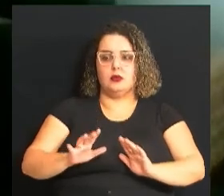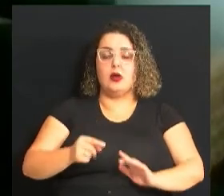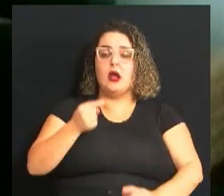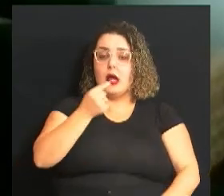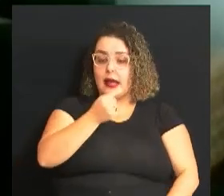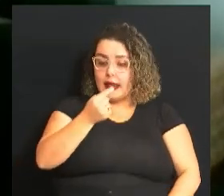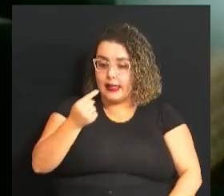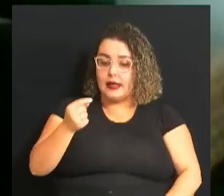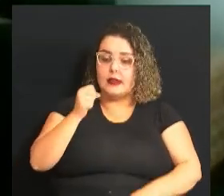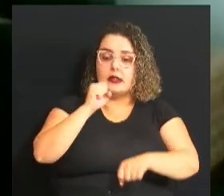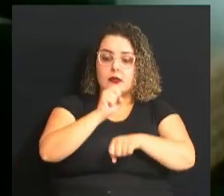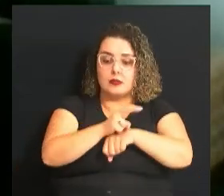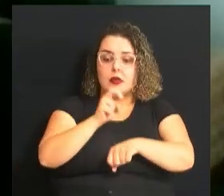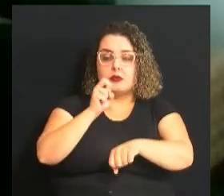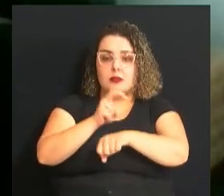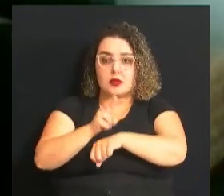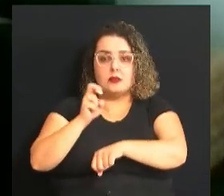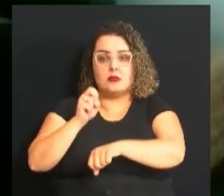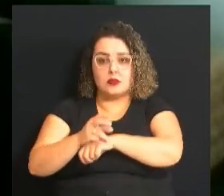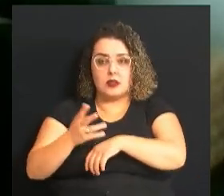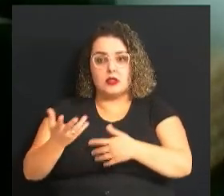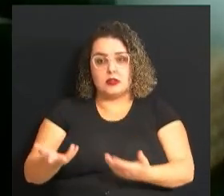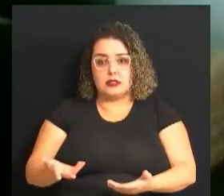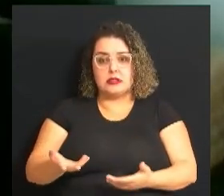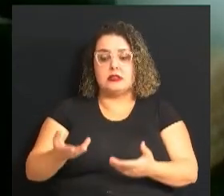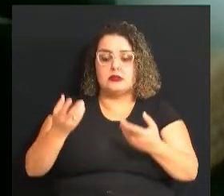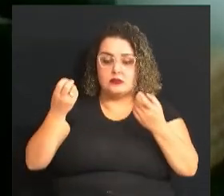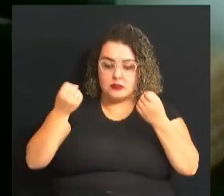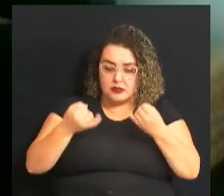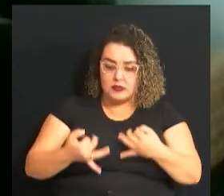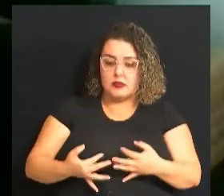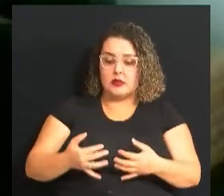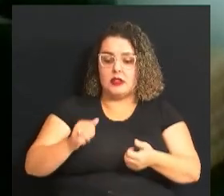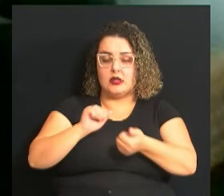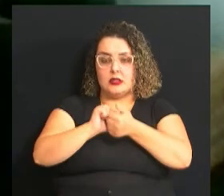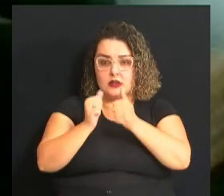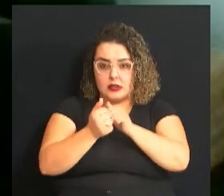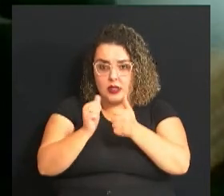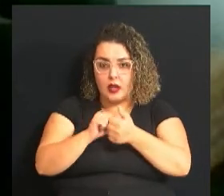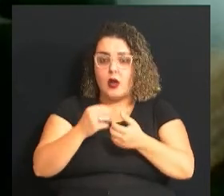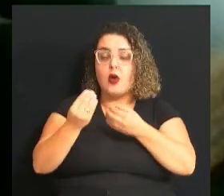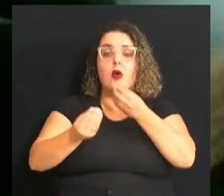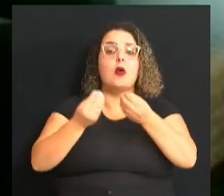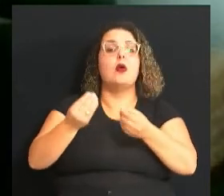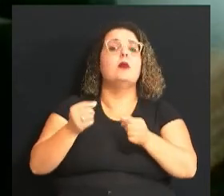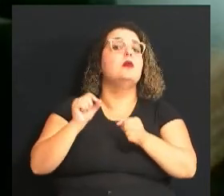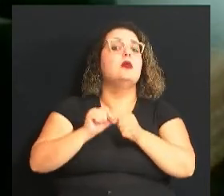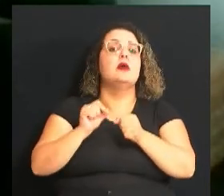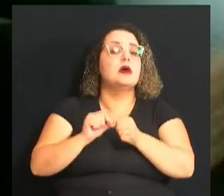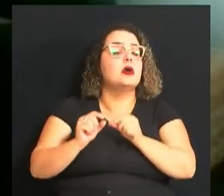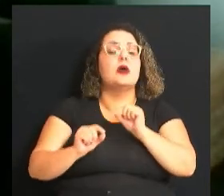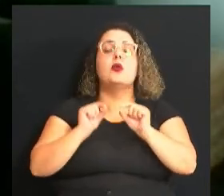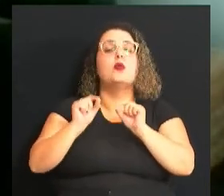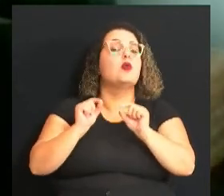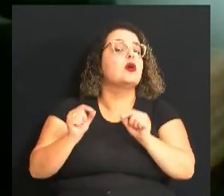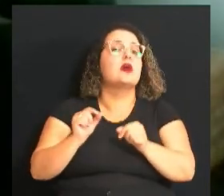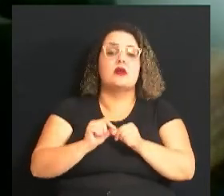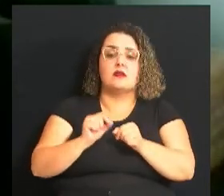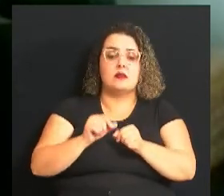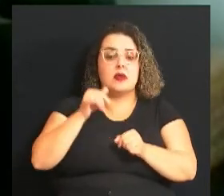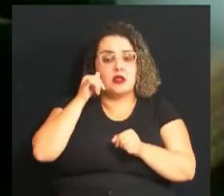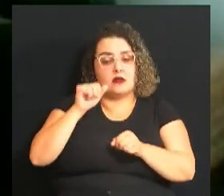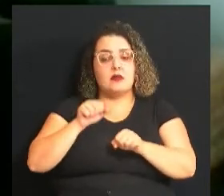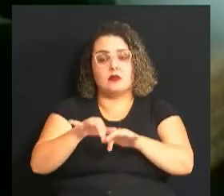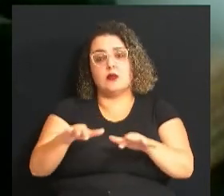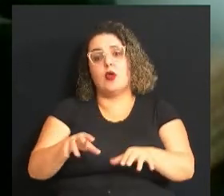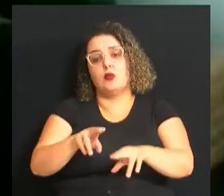desses vírus de se ter uma orientação adequada de como fazer, o que fazer para evitar a transmissão. Por isso que é